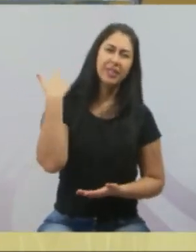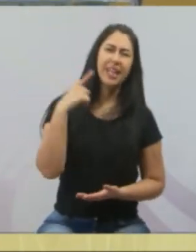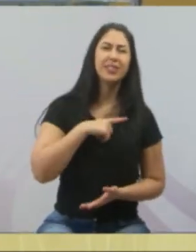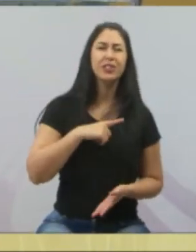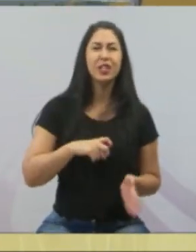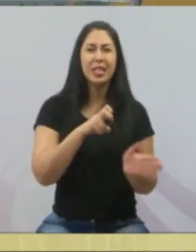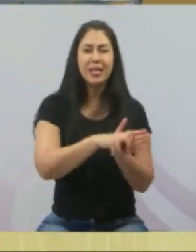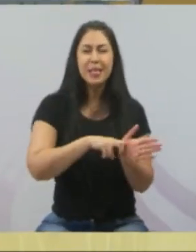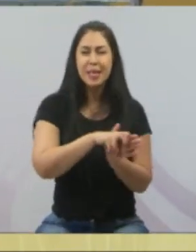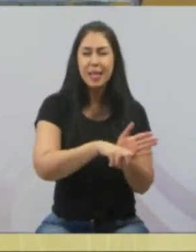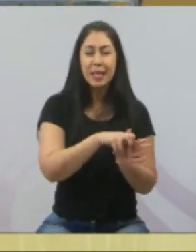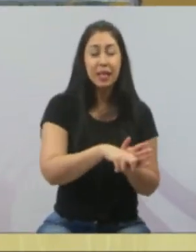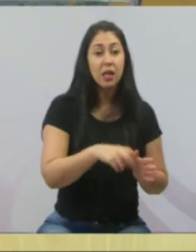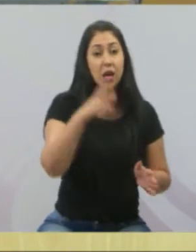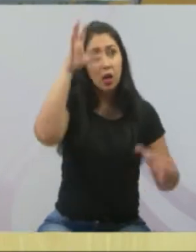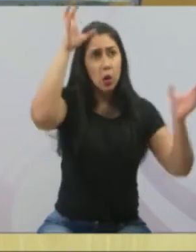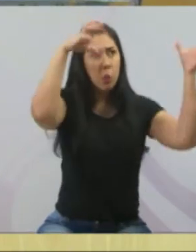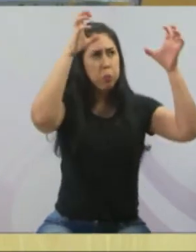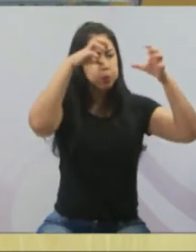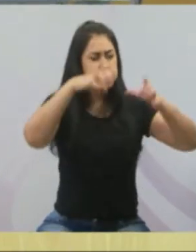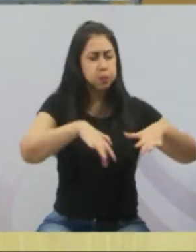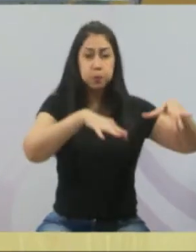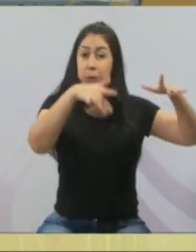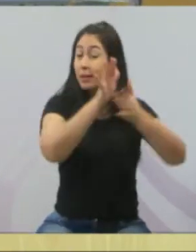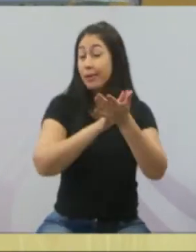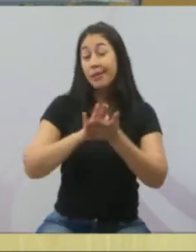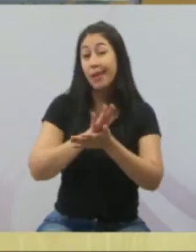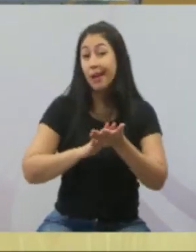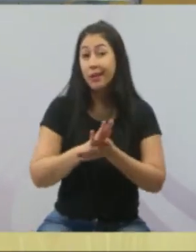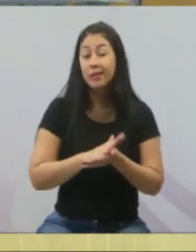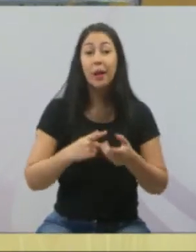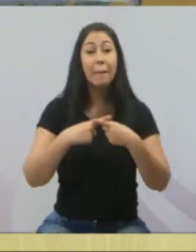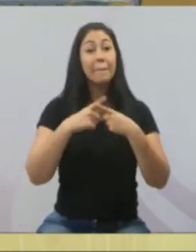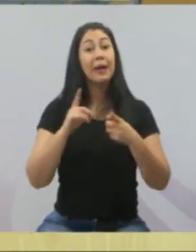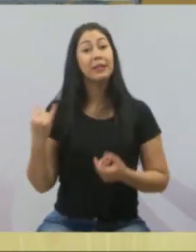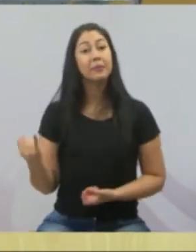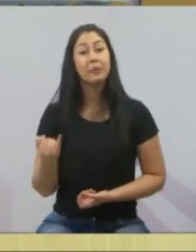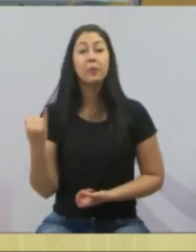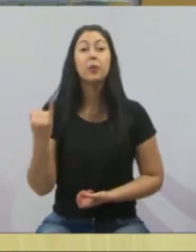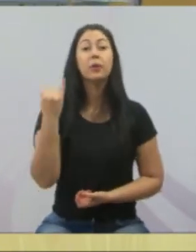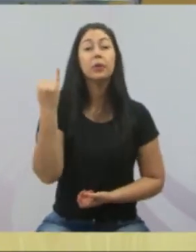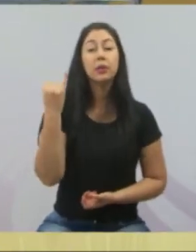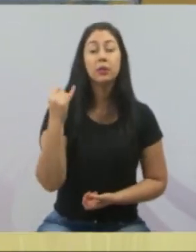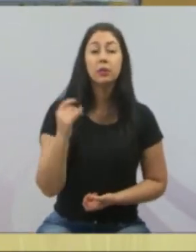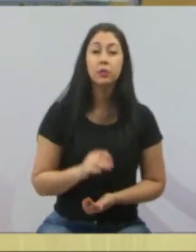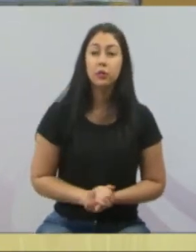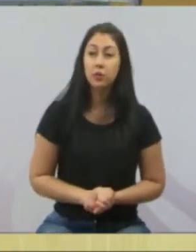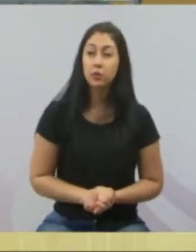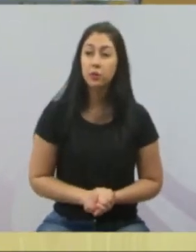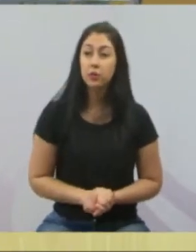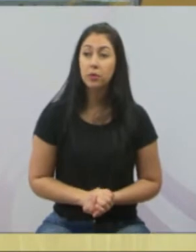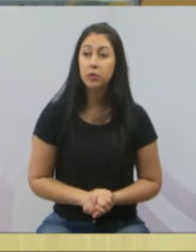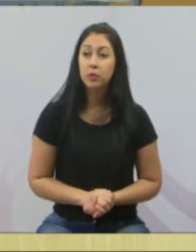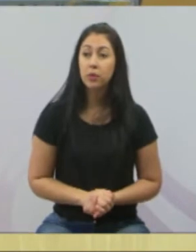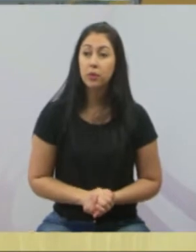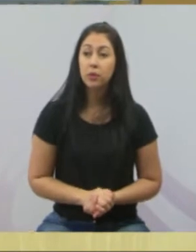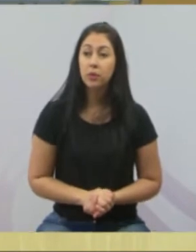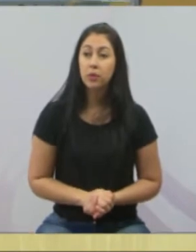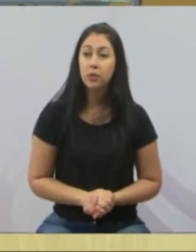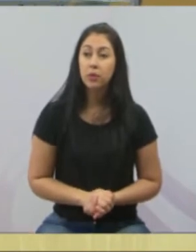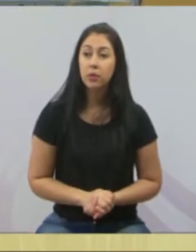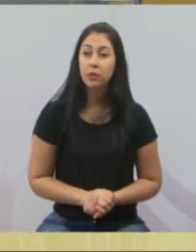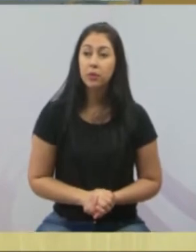as entradas e perpassam o centro da cidade, e que a clientela utiliza bastante, até mesmo pelo distanciamento e proximidade